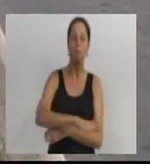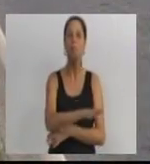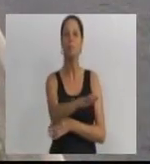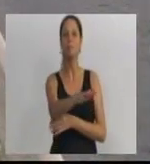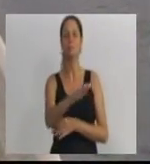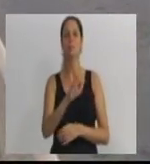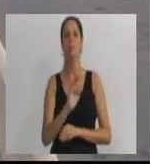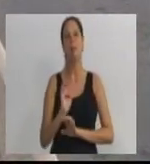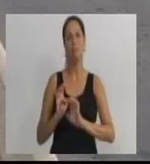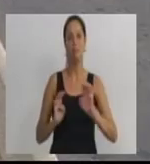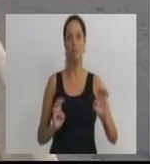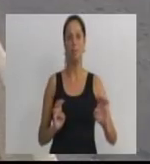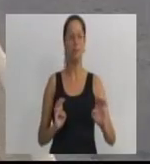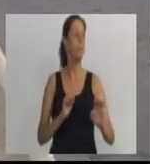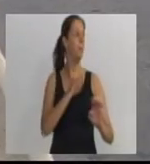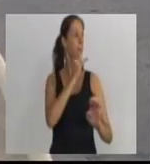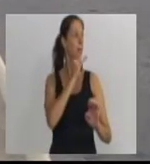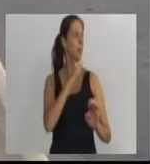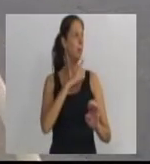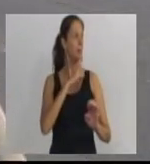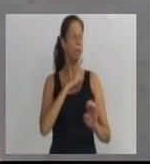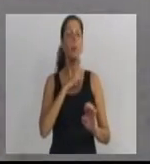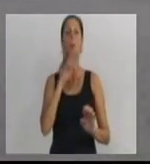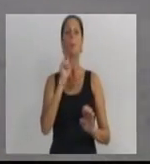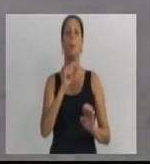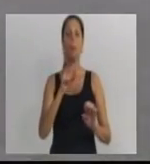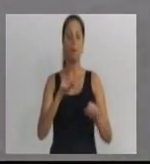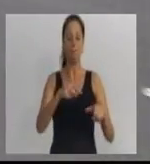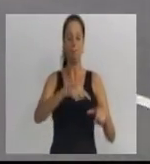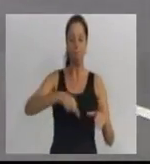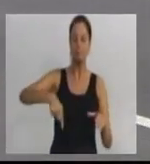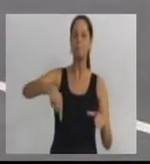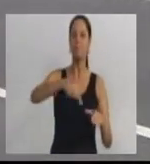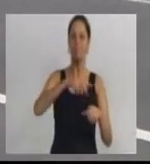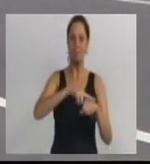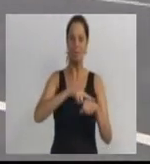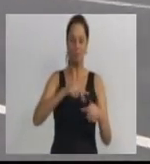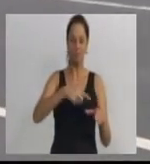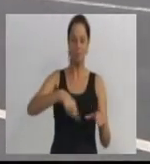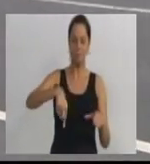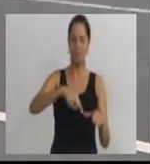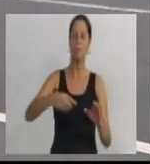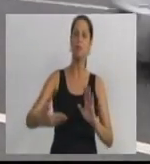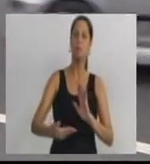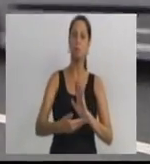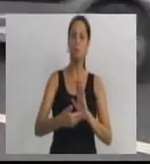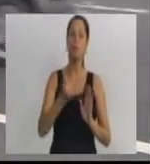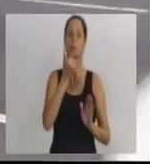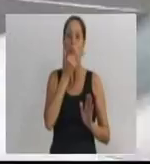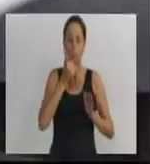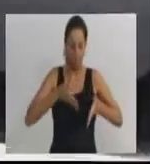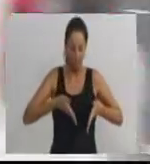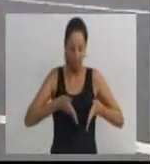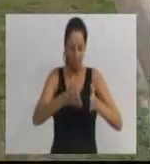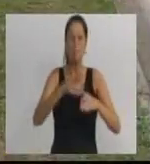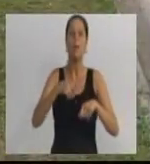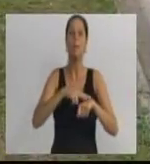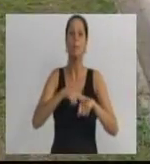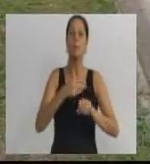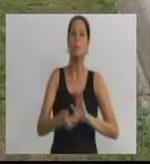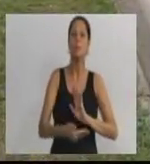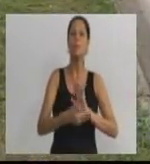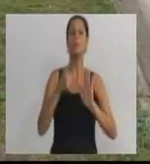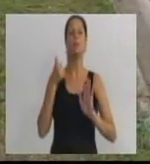agora. É só tirar aquele canteiro ali do meio, o carro sairia para a esquerda ali, os carros não parariam ali, Beto, e resolveria o